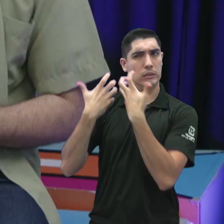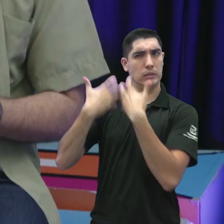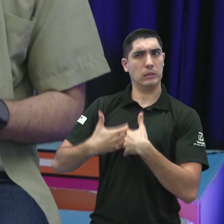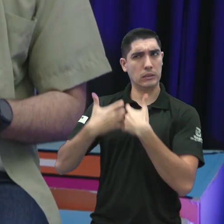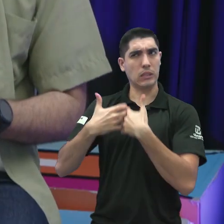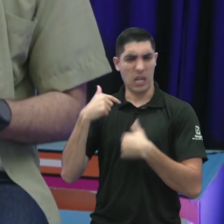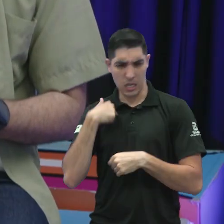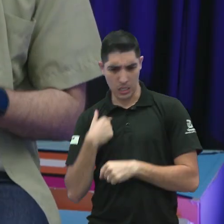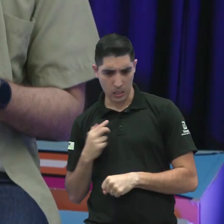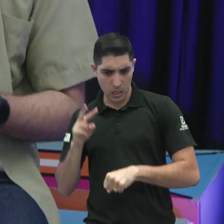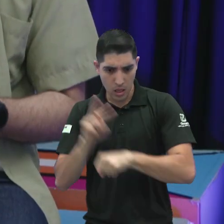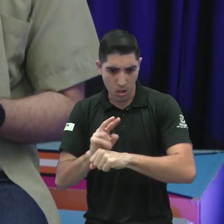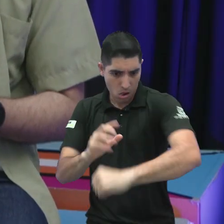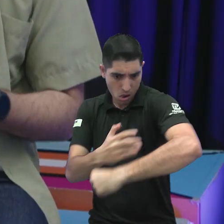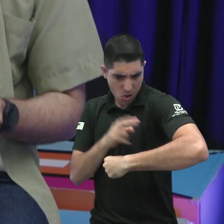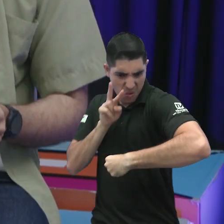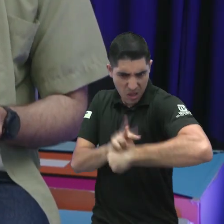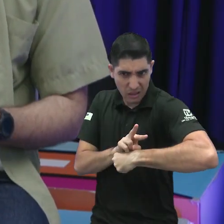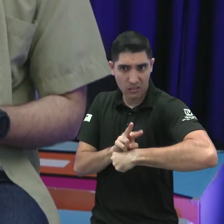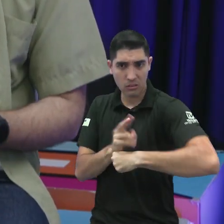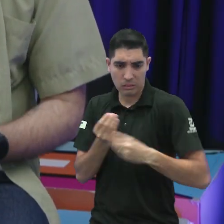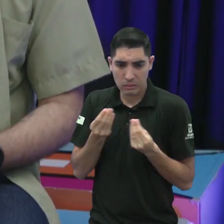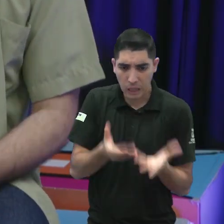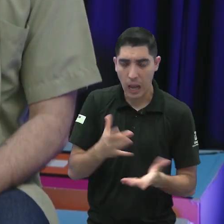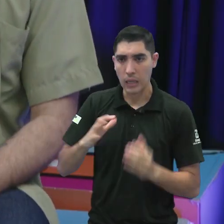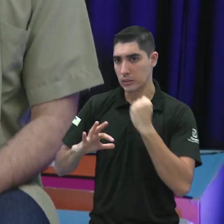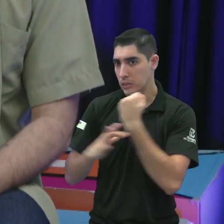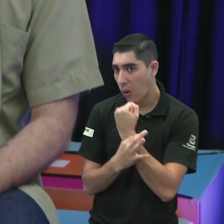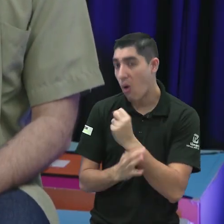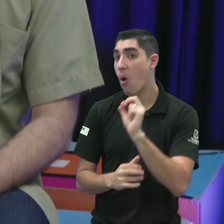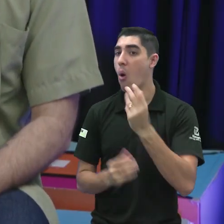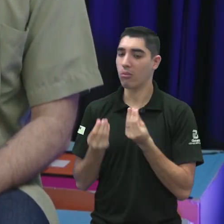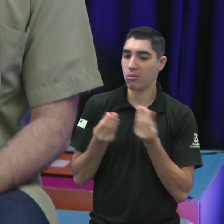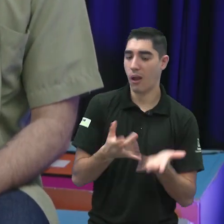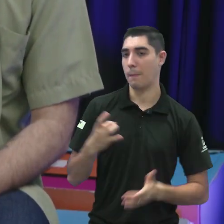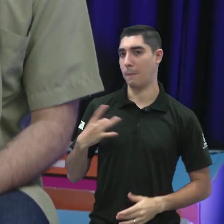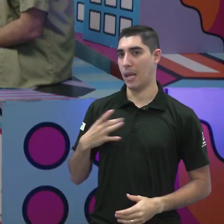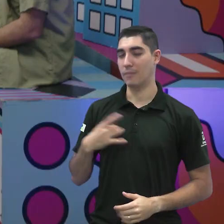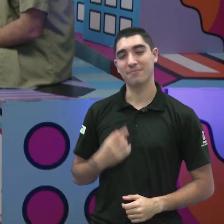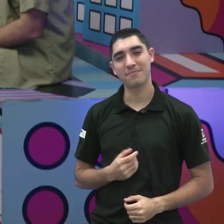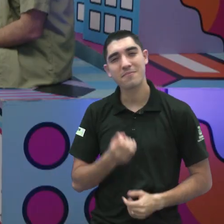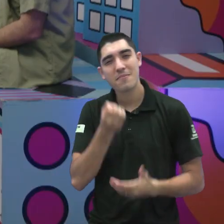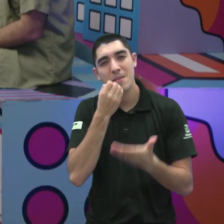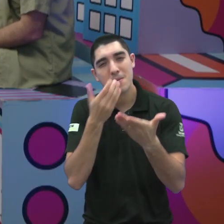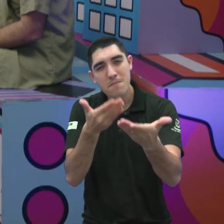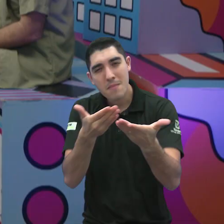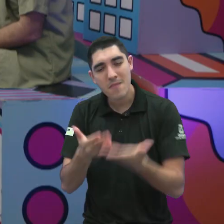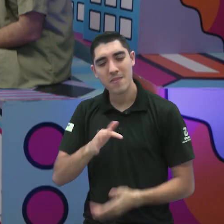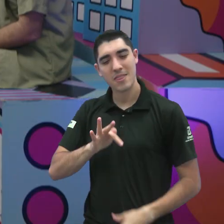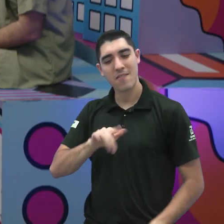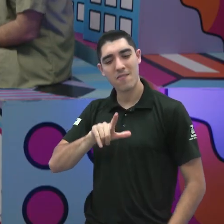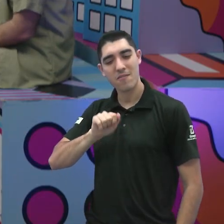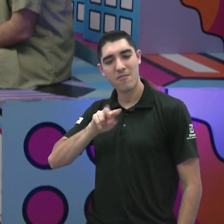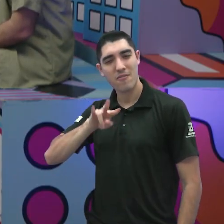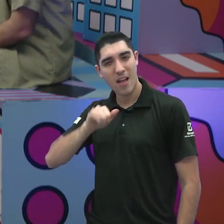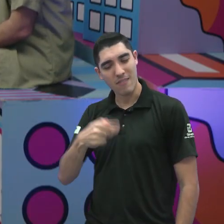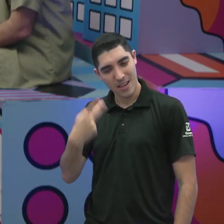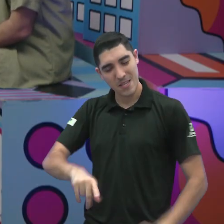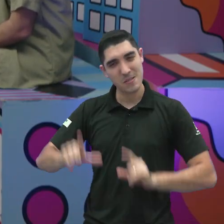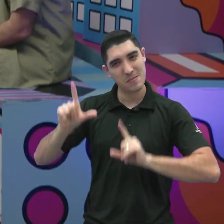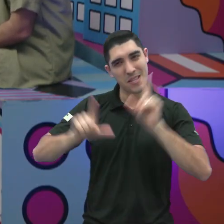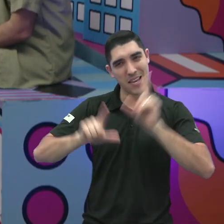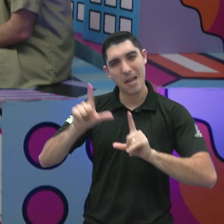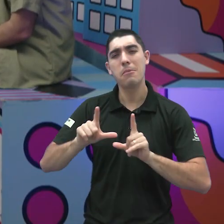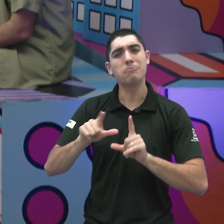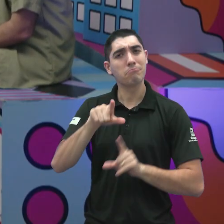refletir. Proteção demais gera segurança ou medo? Pois é. Flávia, seja muito bem-vinda, viu, ao Tá Ligado na